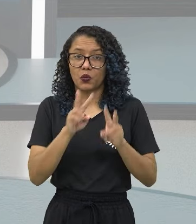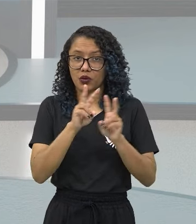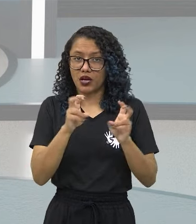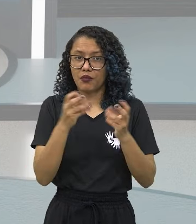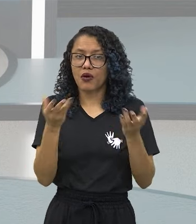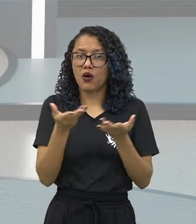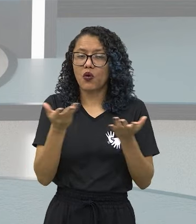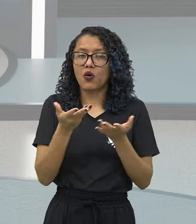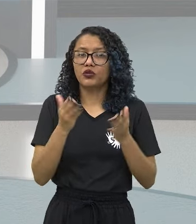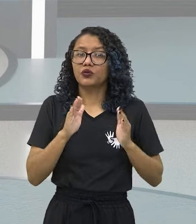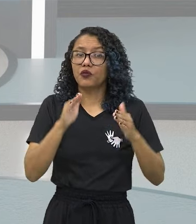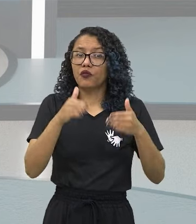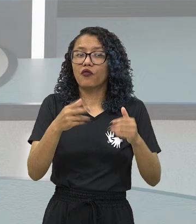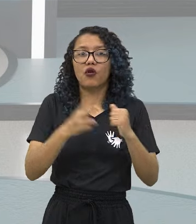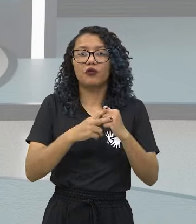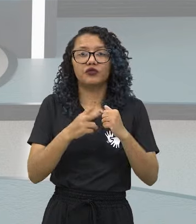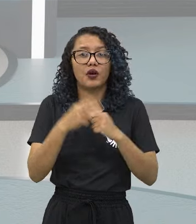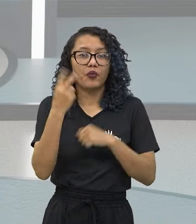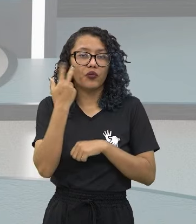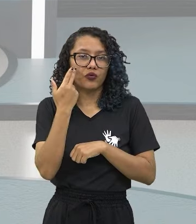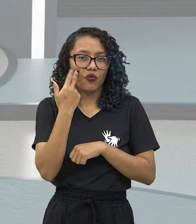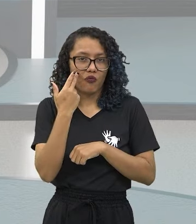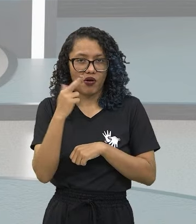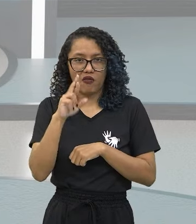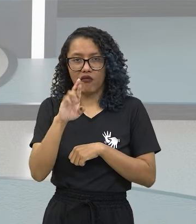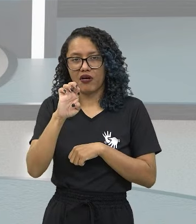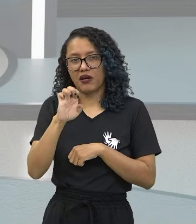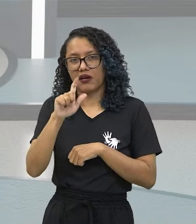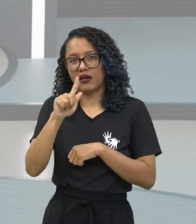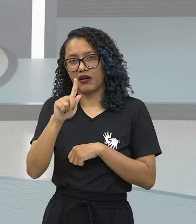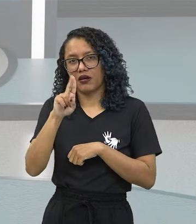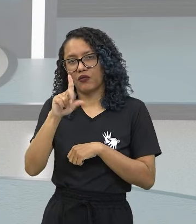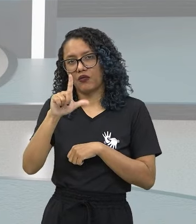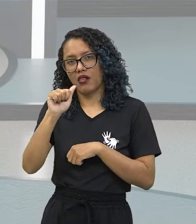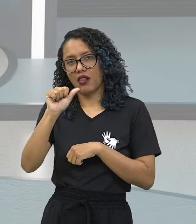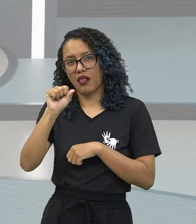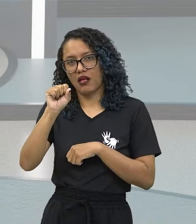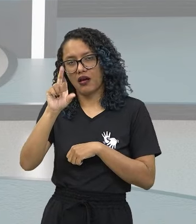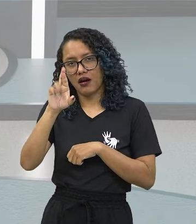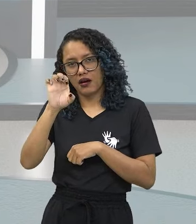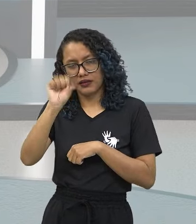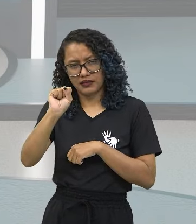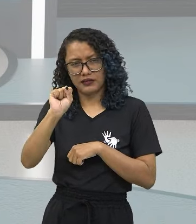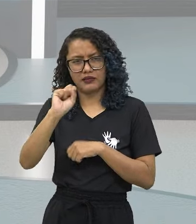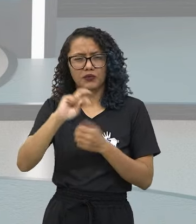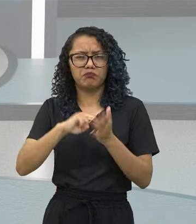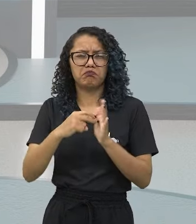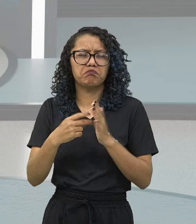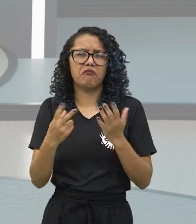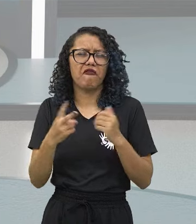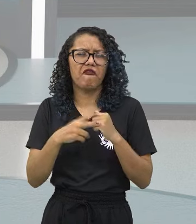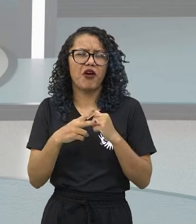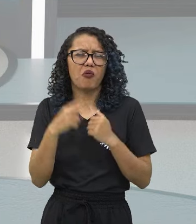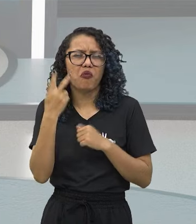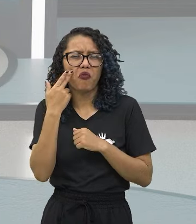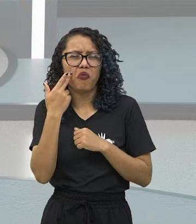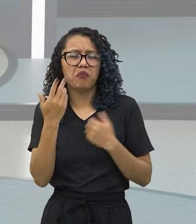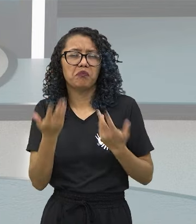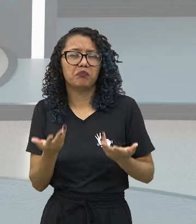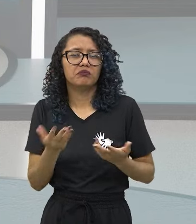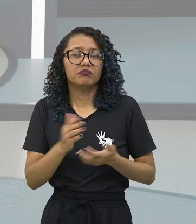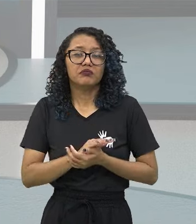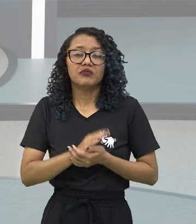verbos regulares. E que é um verbo regular? Então, já sabemos que um verbo